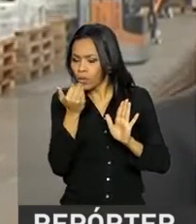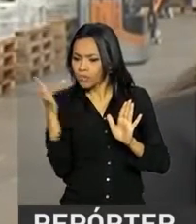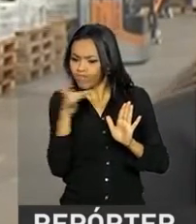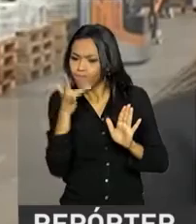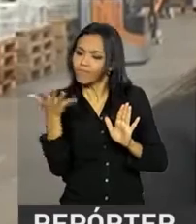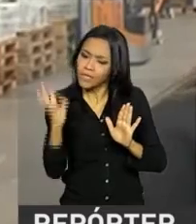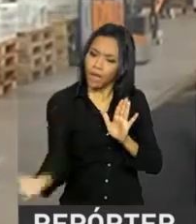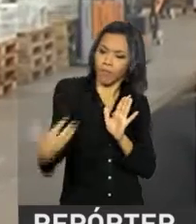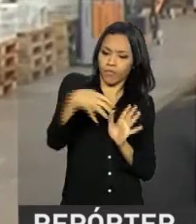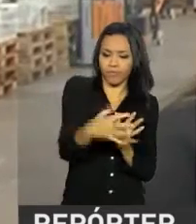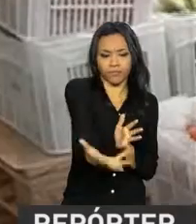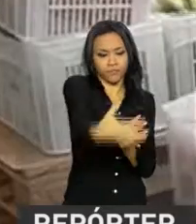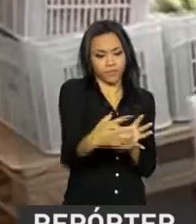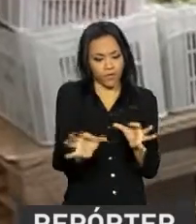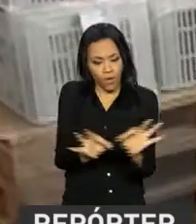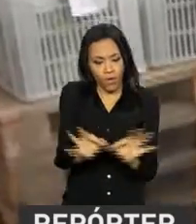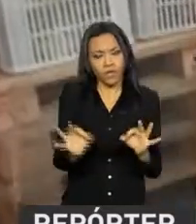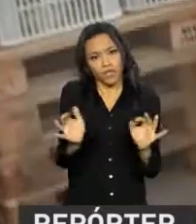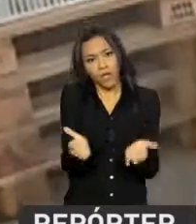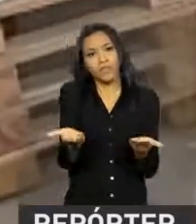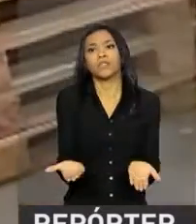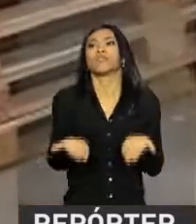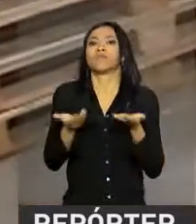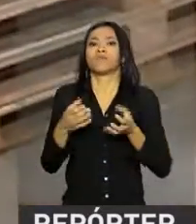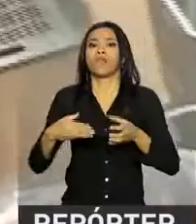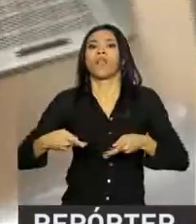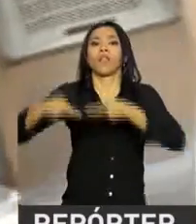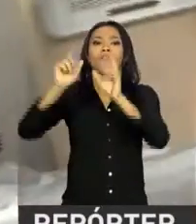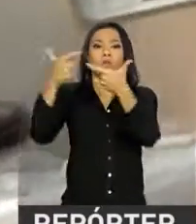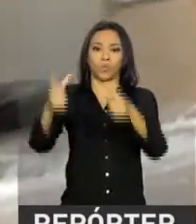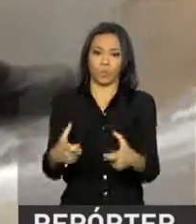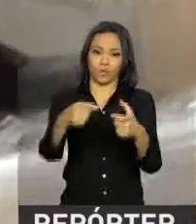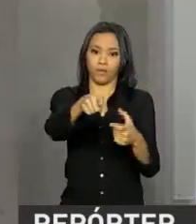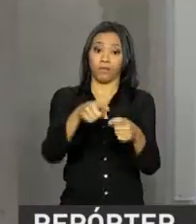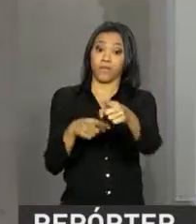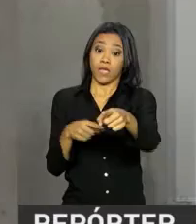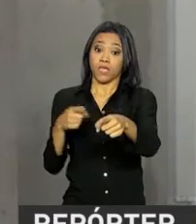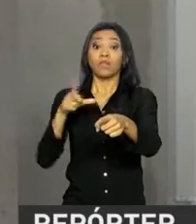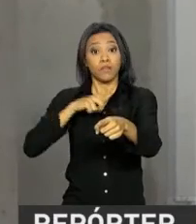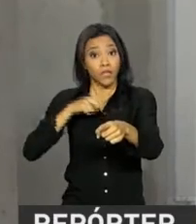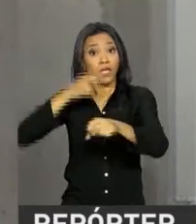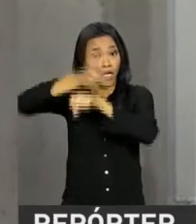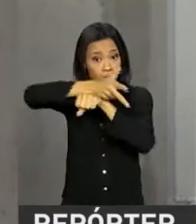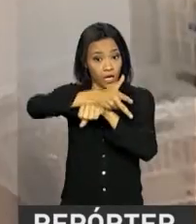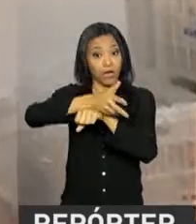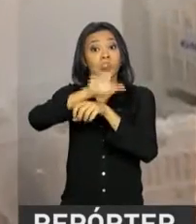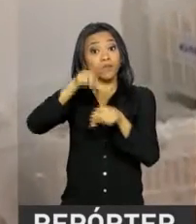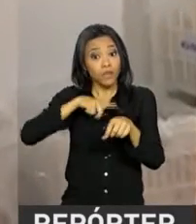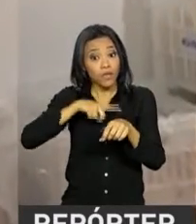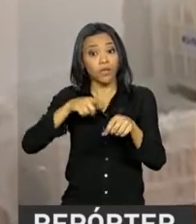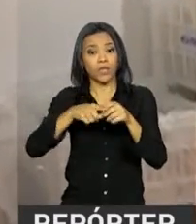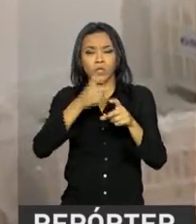e sim para a mesa de quem precisa unidades do sesc de todo estado buscam as doações têm até câmara frigorífica para